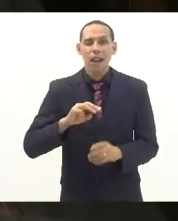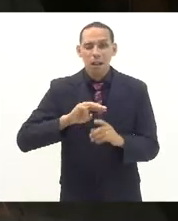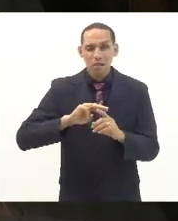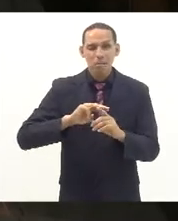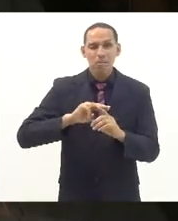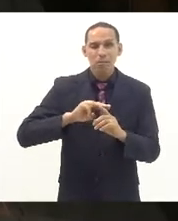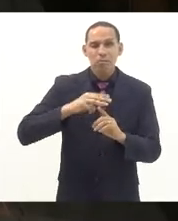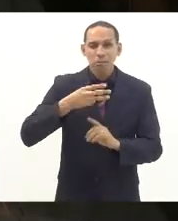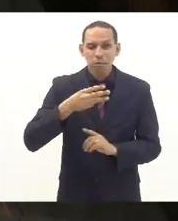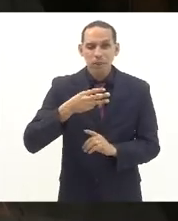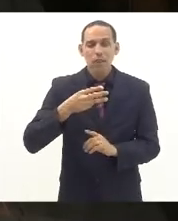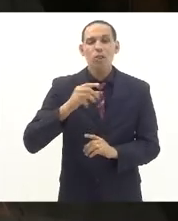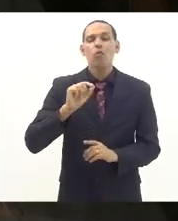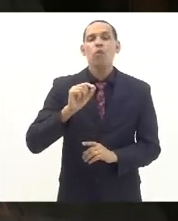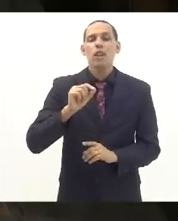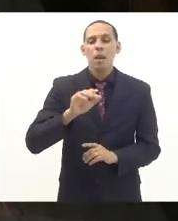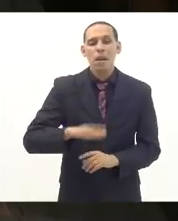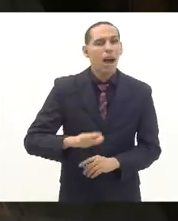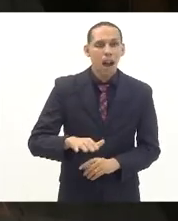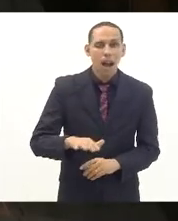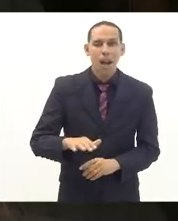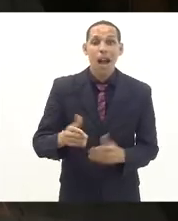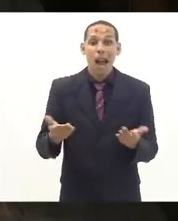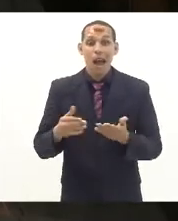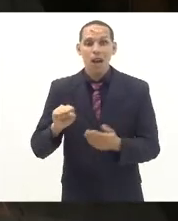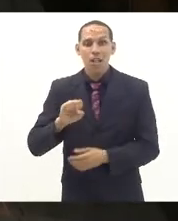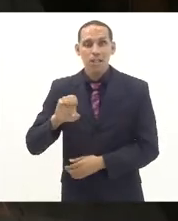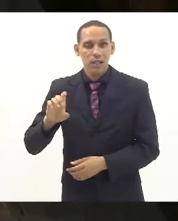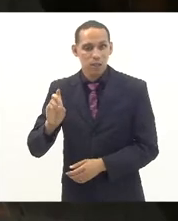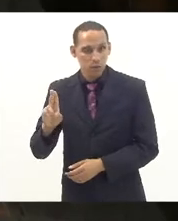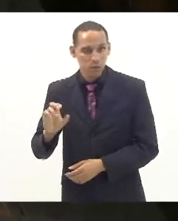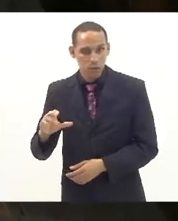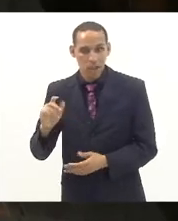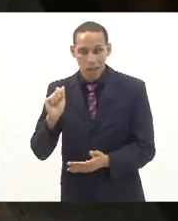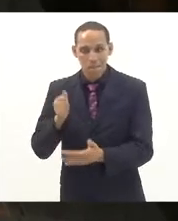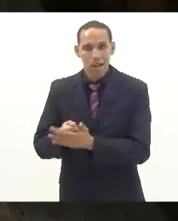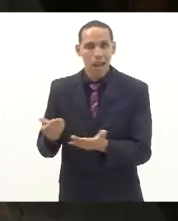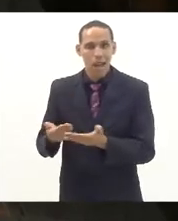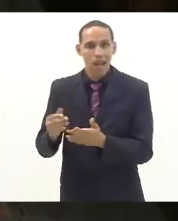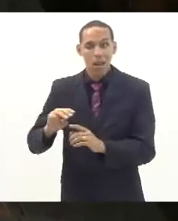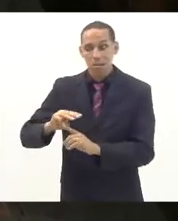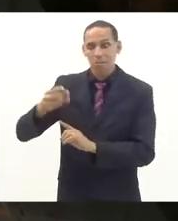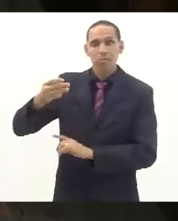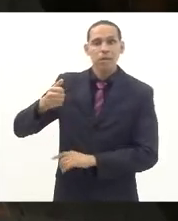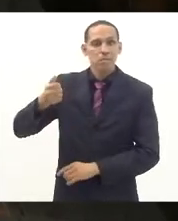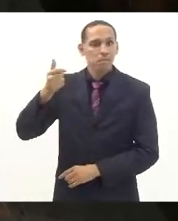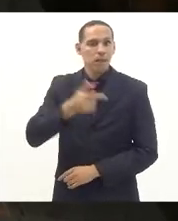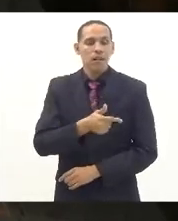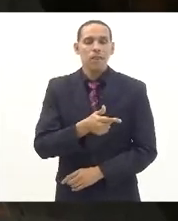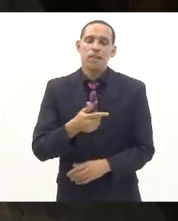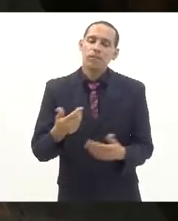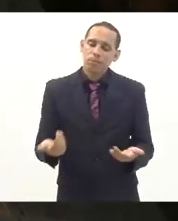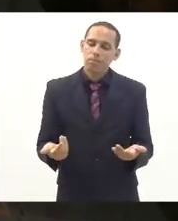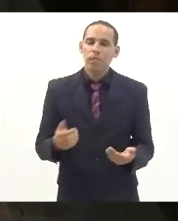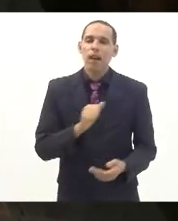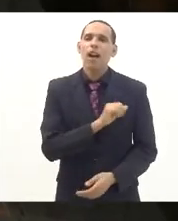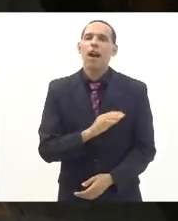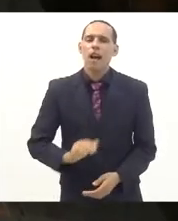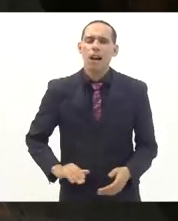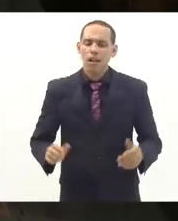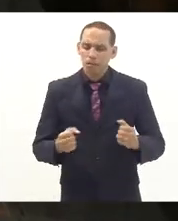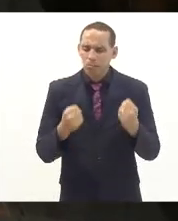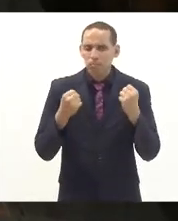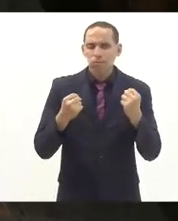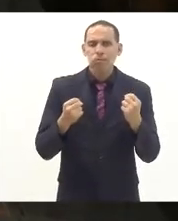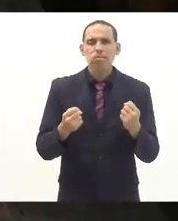três vezes mais barata que a entrada paga pela Seduc nesse evento portanto a força a leitura toda a saudação André por querer promover